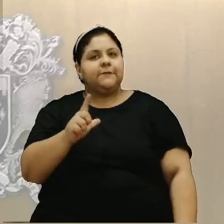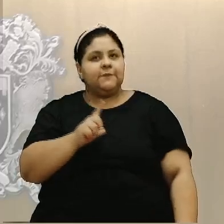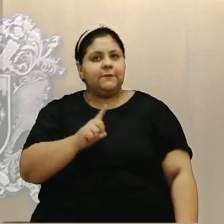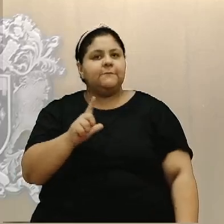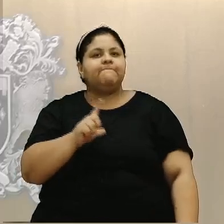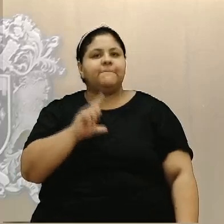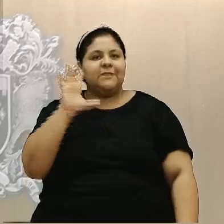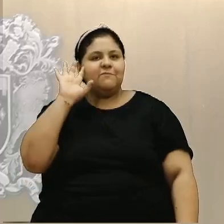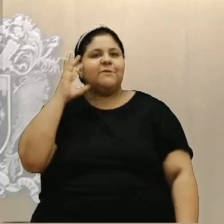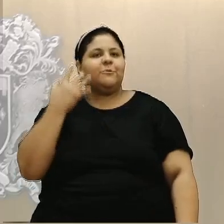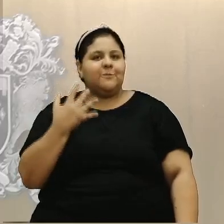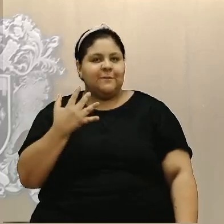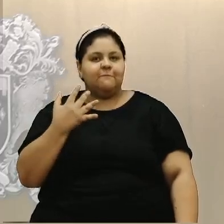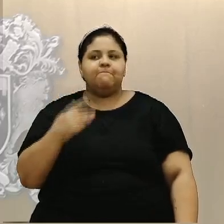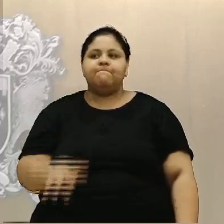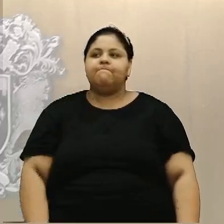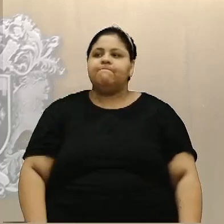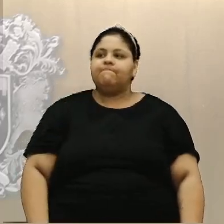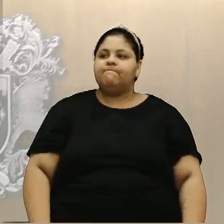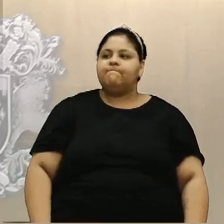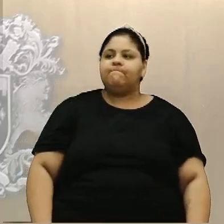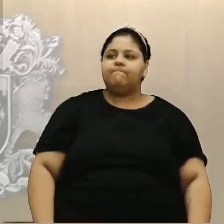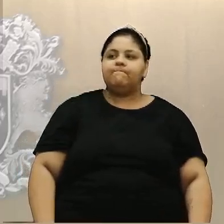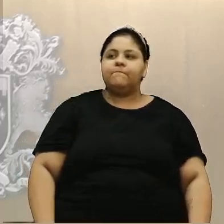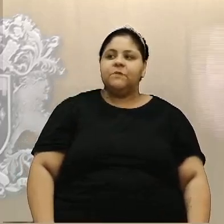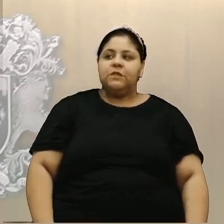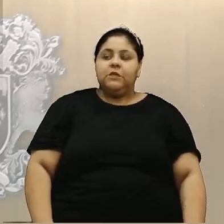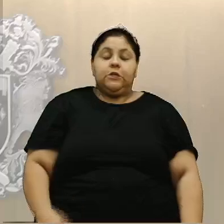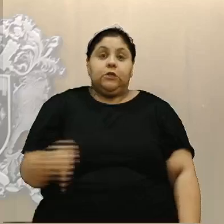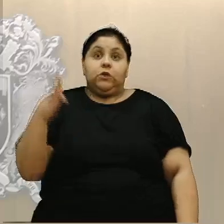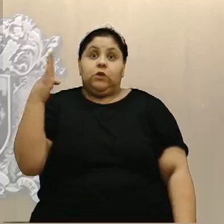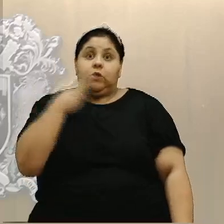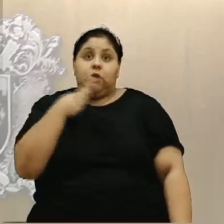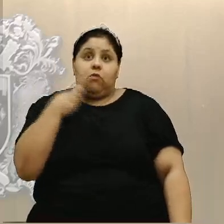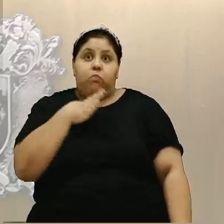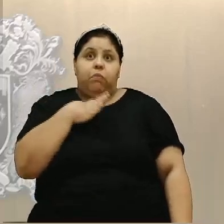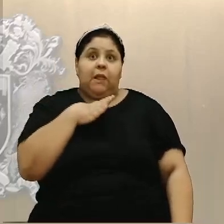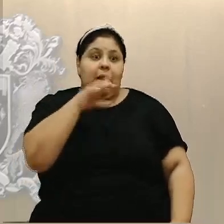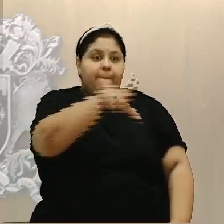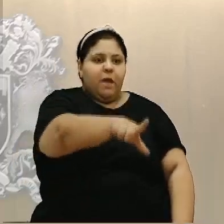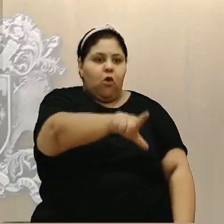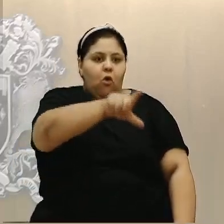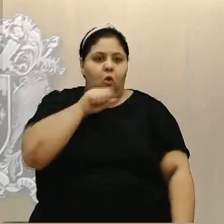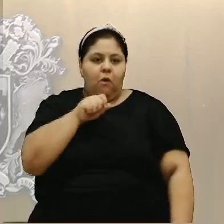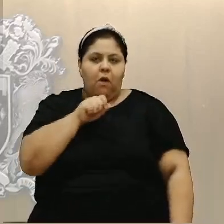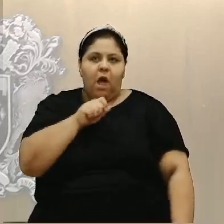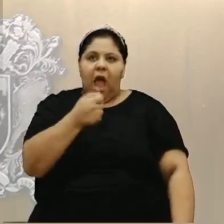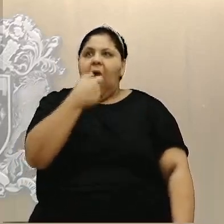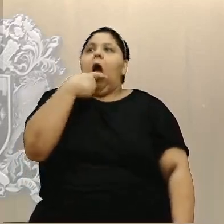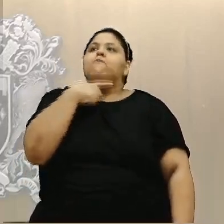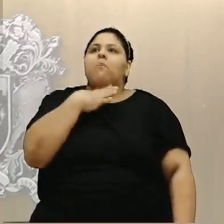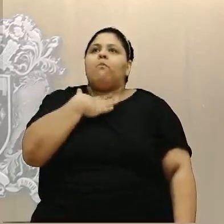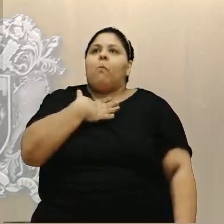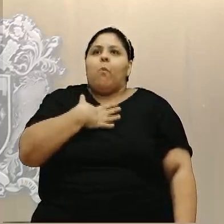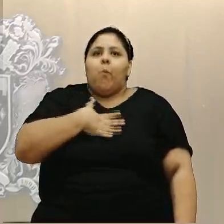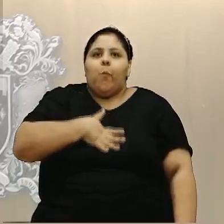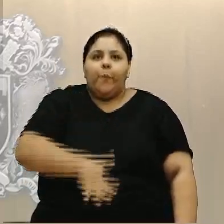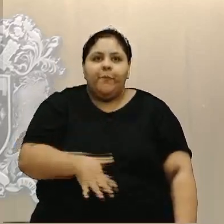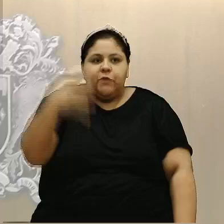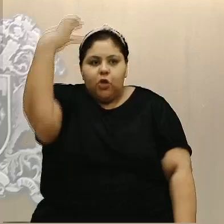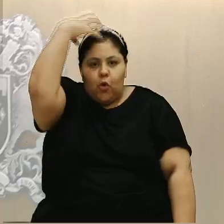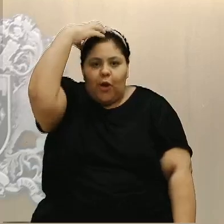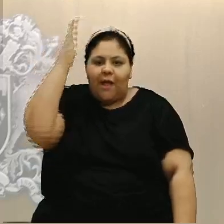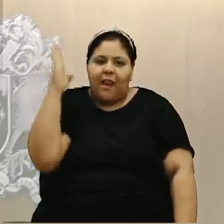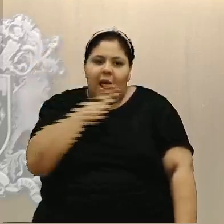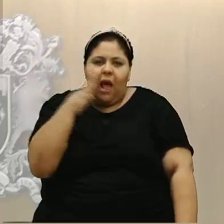há uma solução. E foi num ímpeto que ele tomou um dos papéis, colocou na boca, mastigou, engoliu, e o rei já de